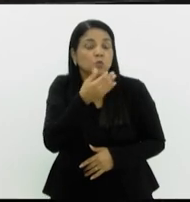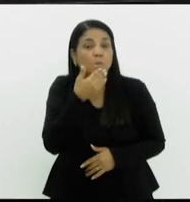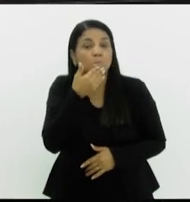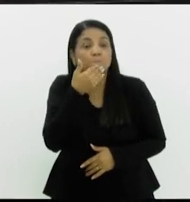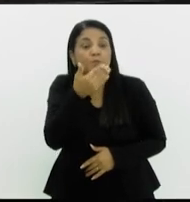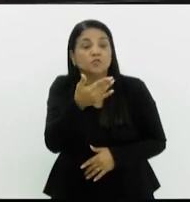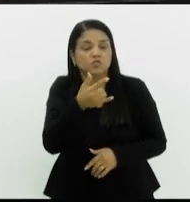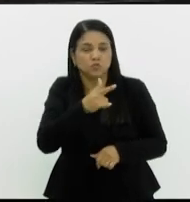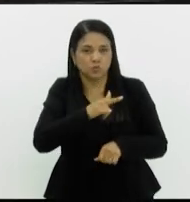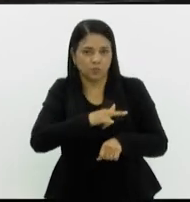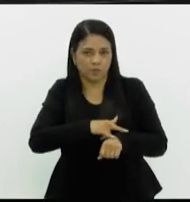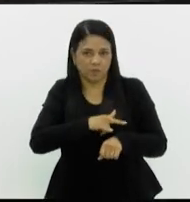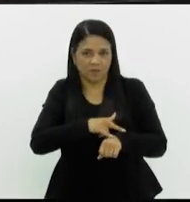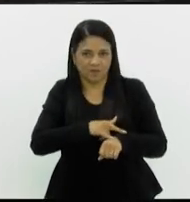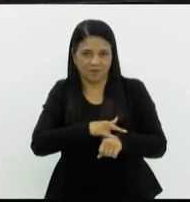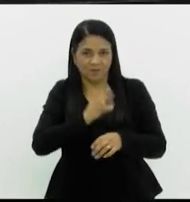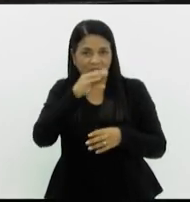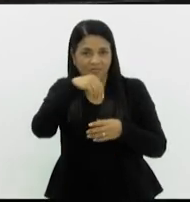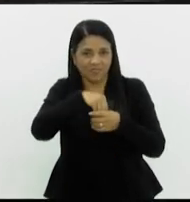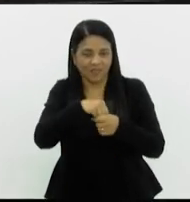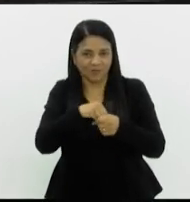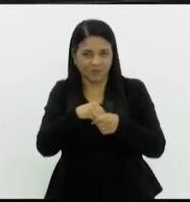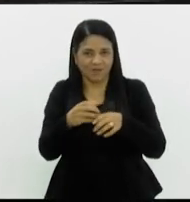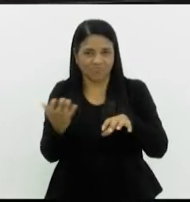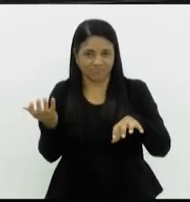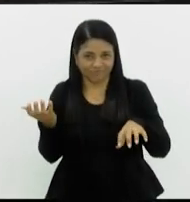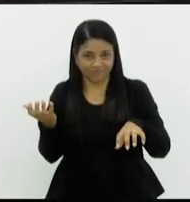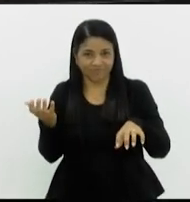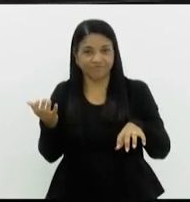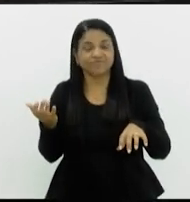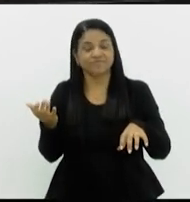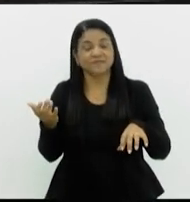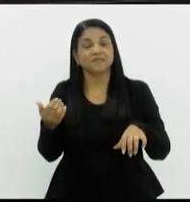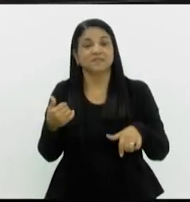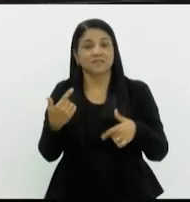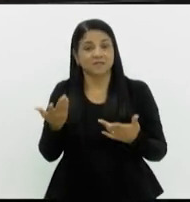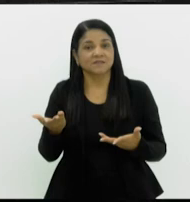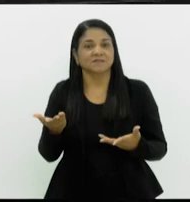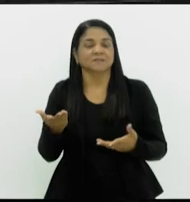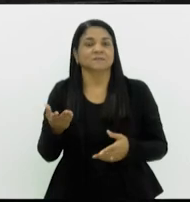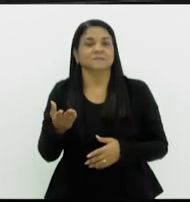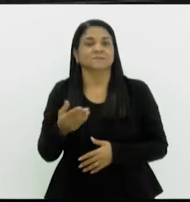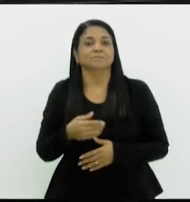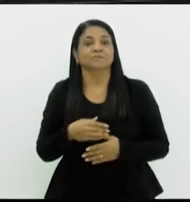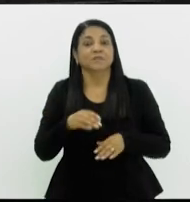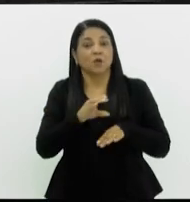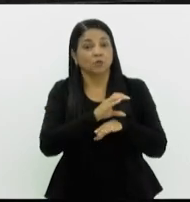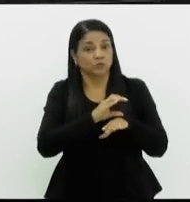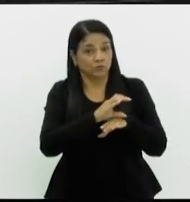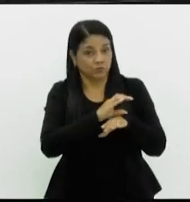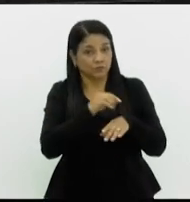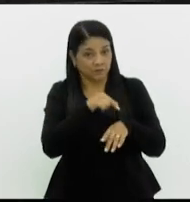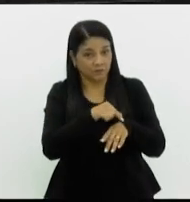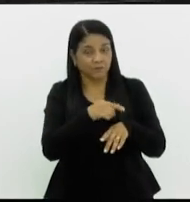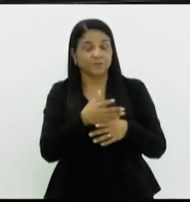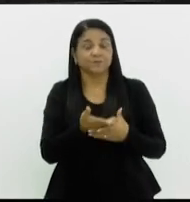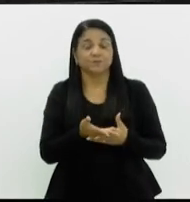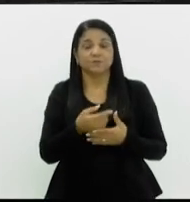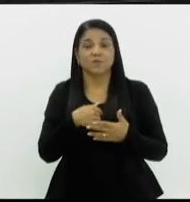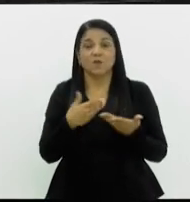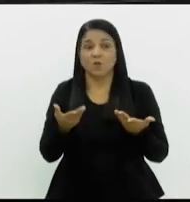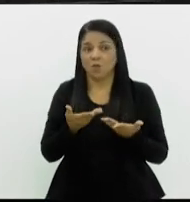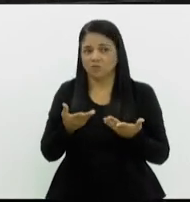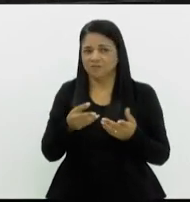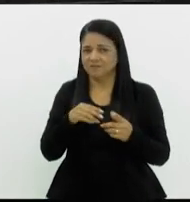banheiro, Carlos Mink. Essa era uma das reivindicações das mulheres na Constituinte. Então, quando a gente não tem um